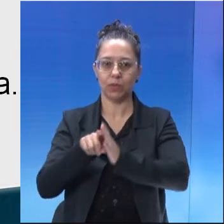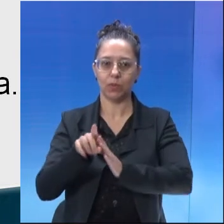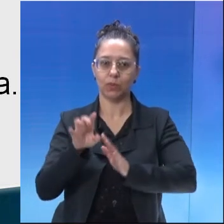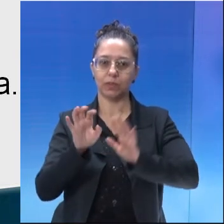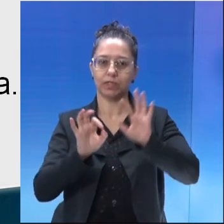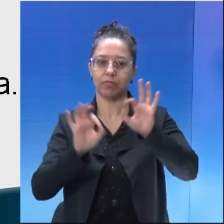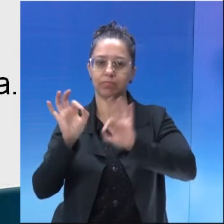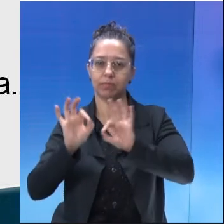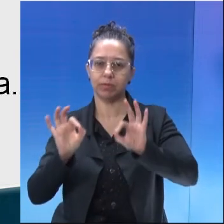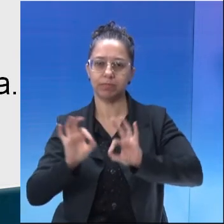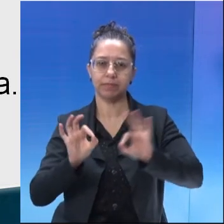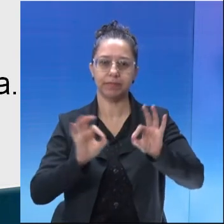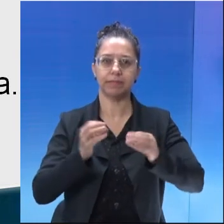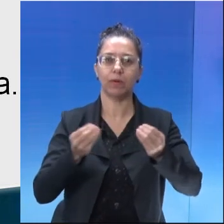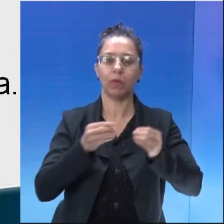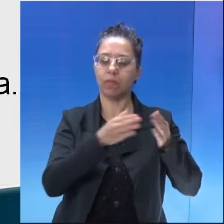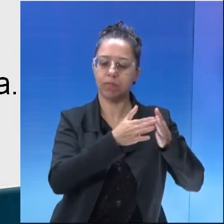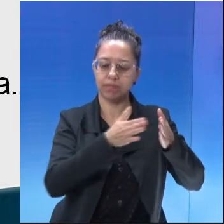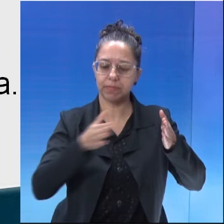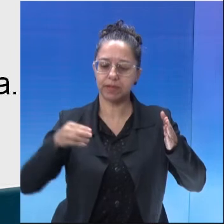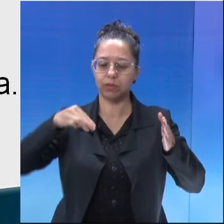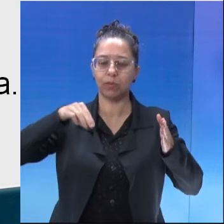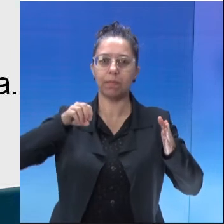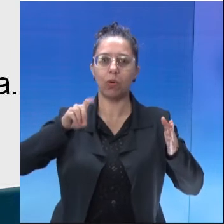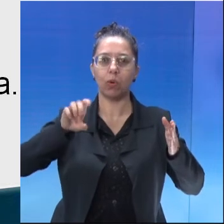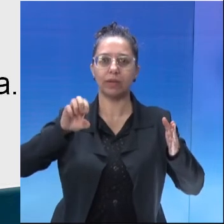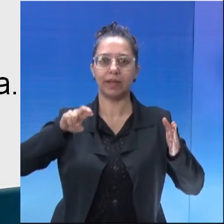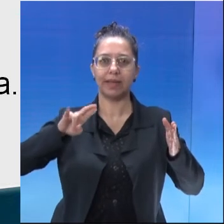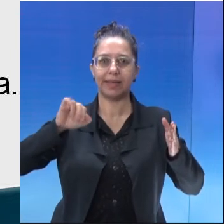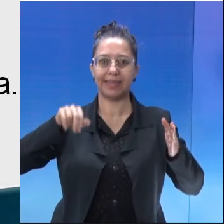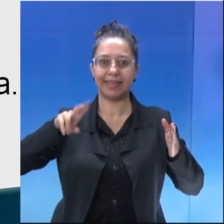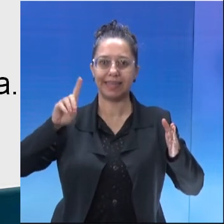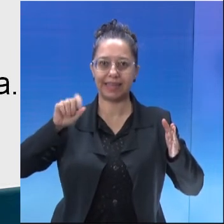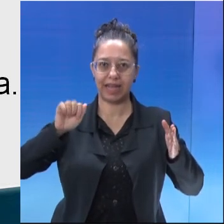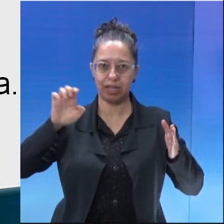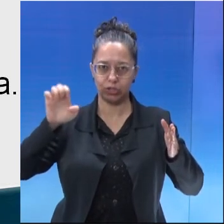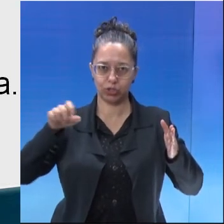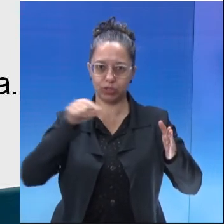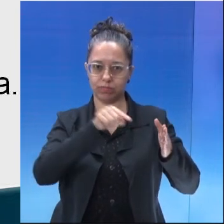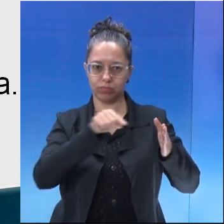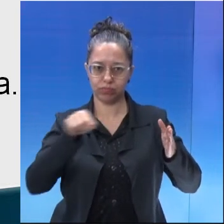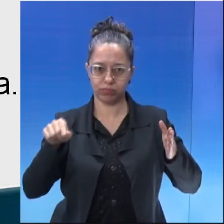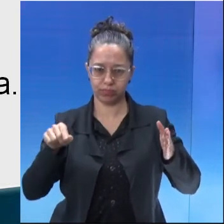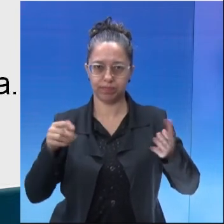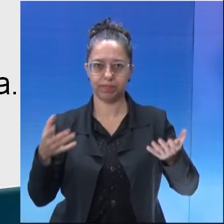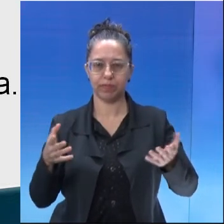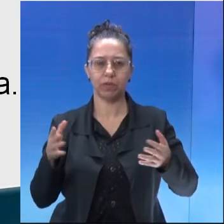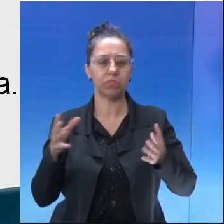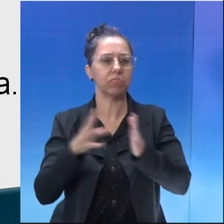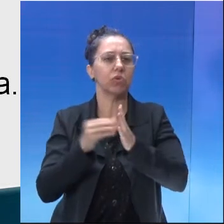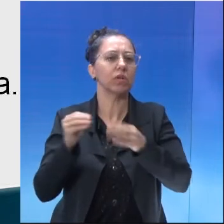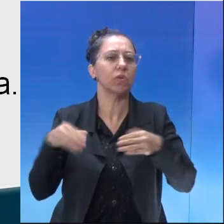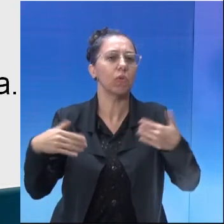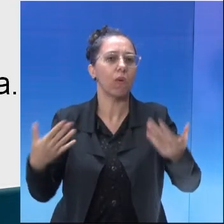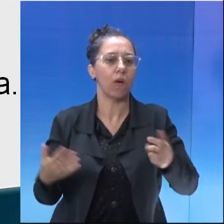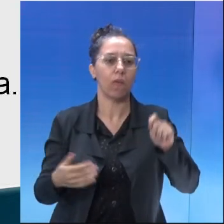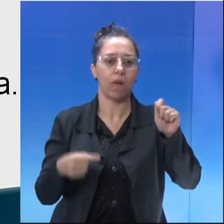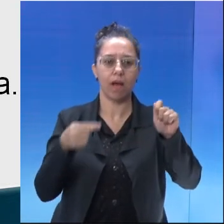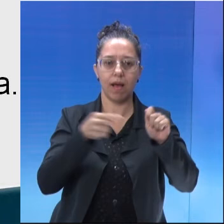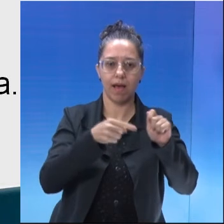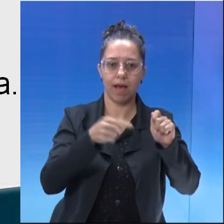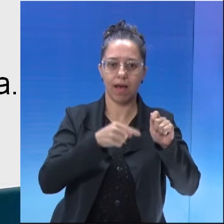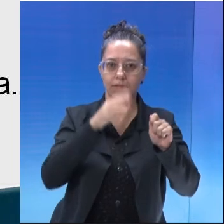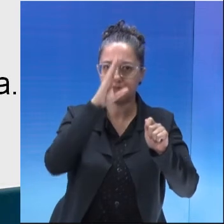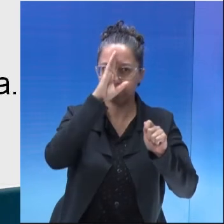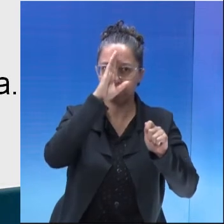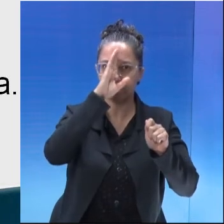abordam o questionamento da construção da modernidade que defende um modelo. Vamos lá. Letra A, centrado na razão